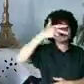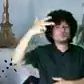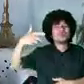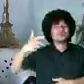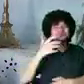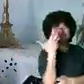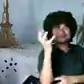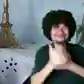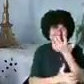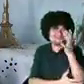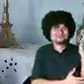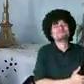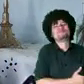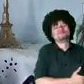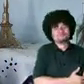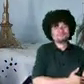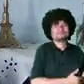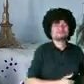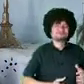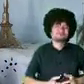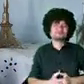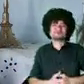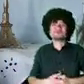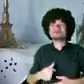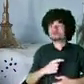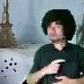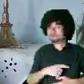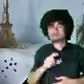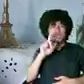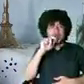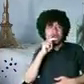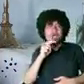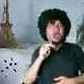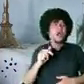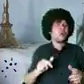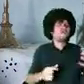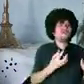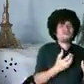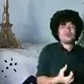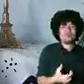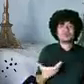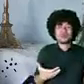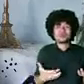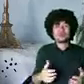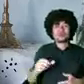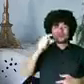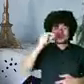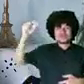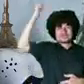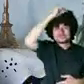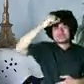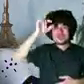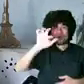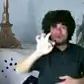vem exatamente a partir destes elementos, que São Francisco